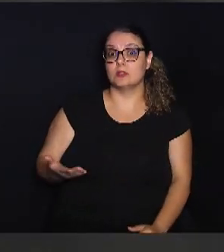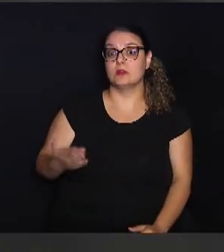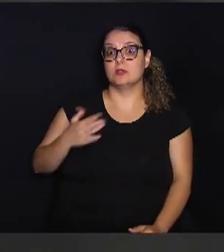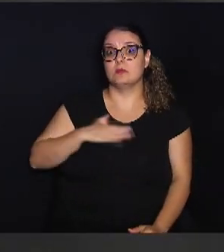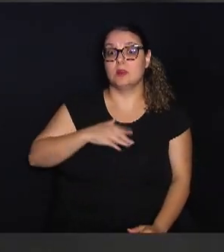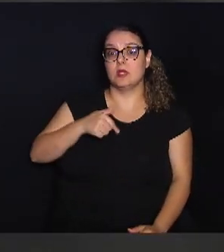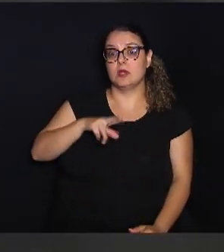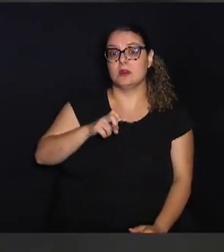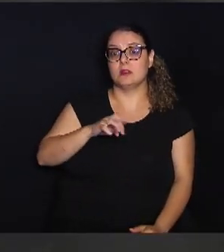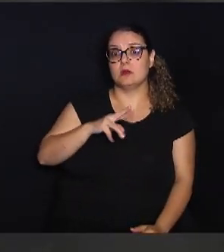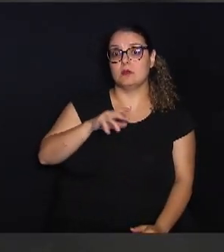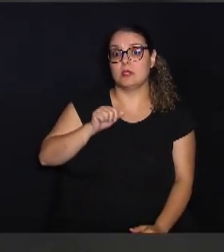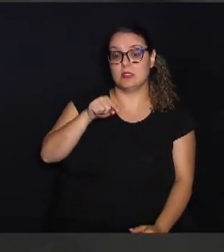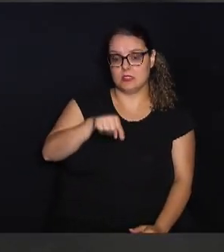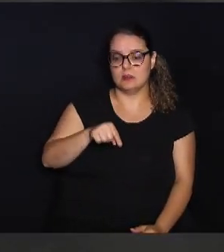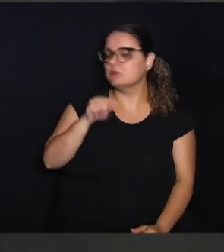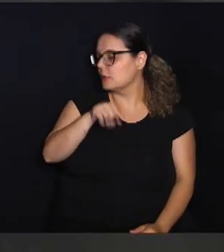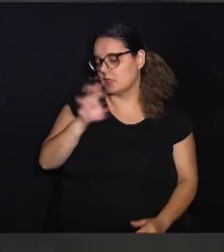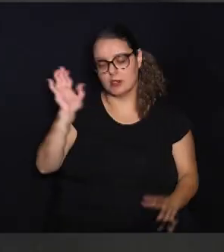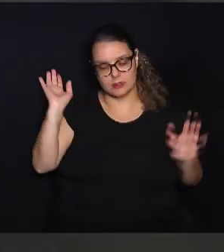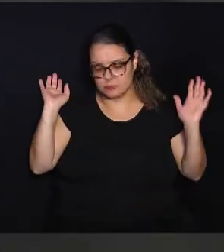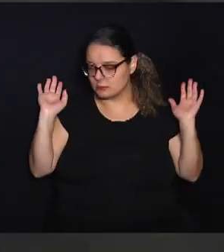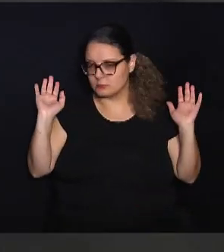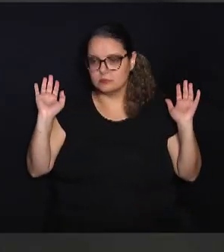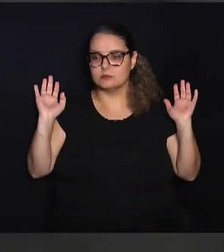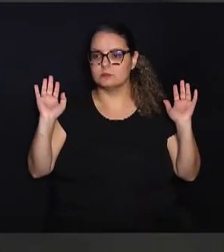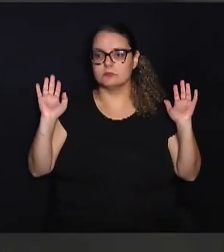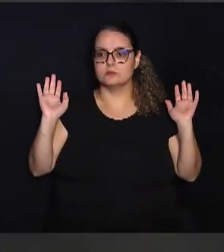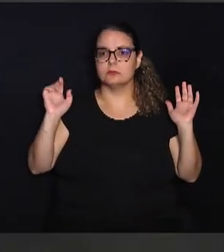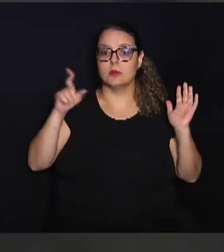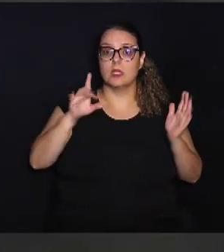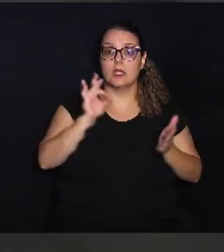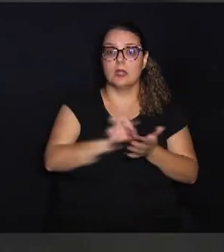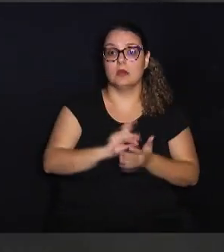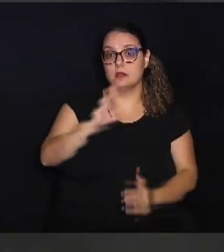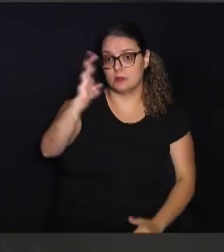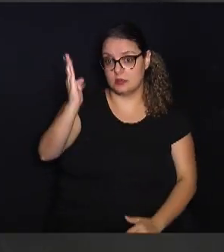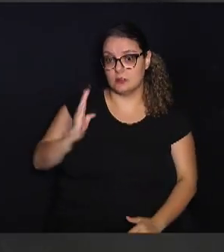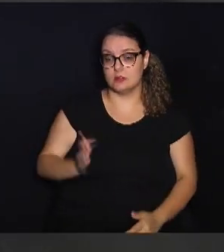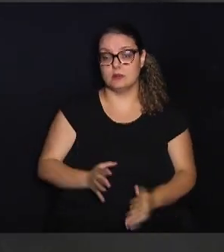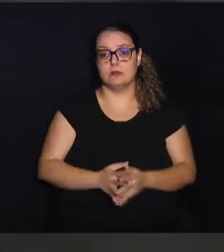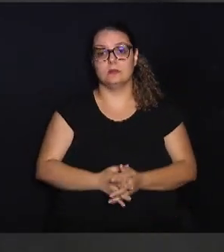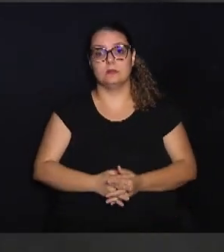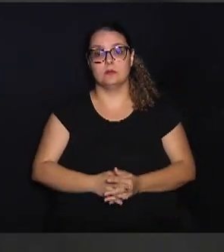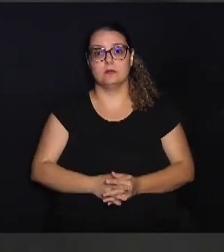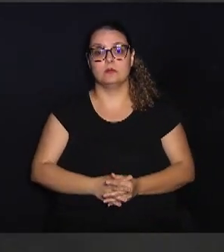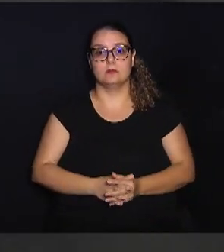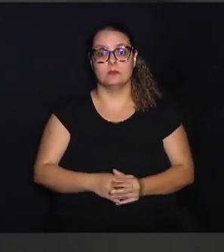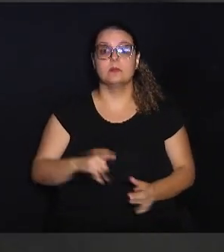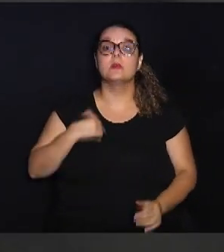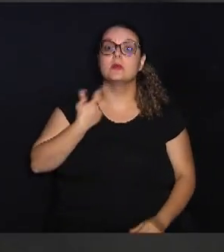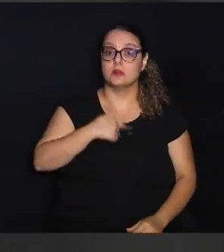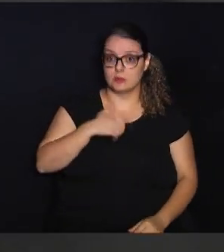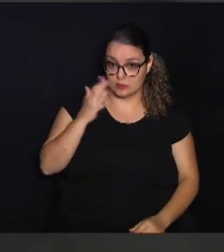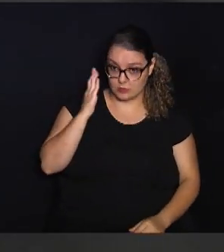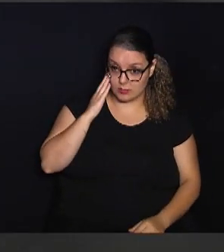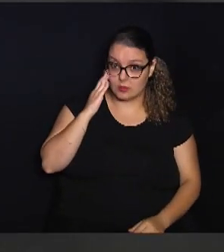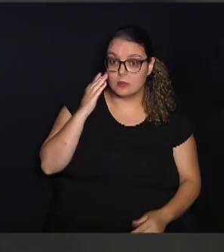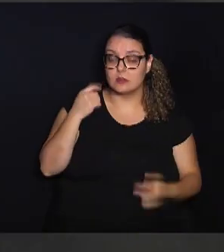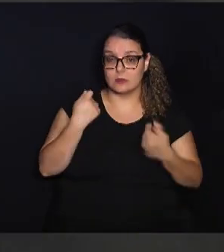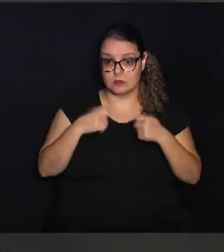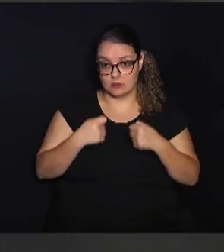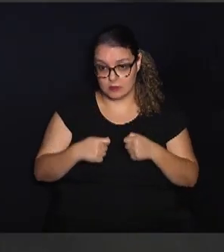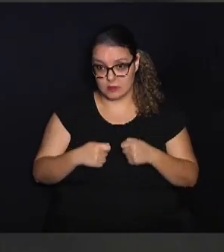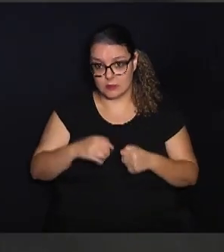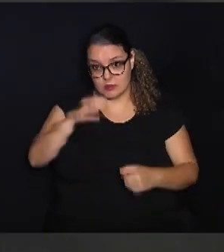é o cara? Então é ele. Então, essa é a realidade do Brasil. Que a gente entende a necessidade desse